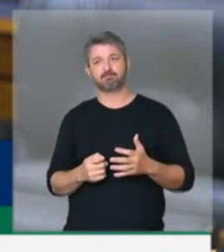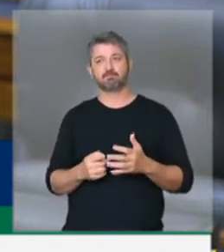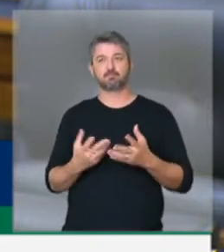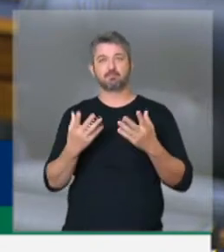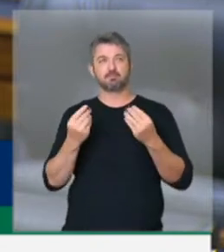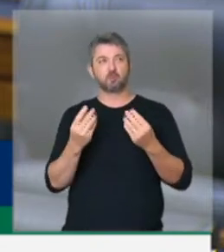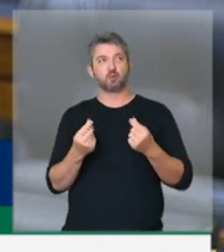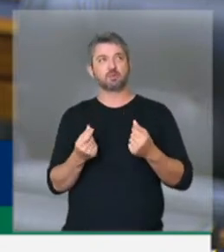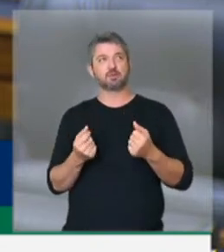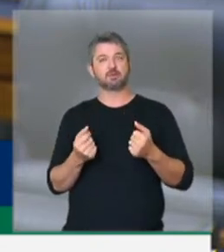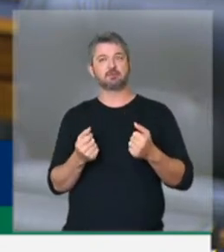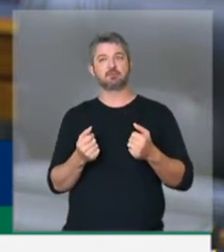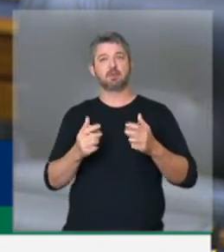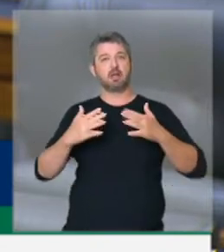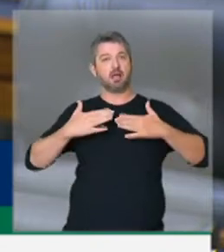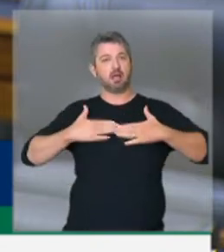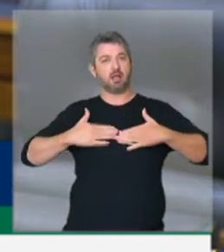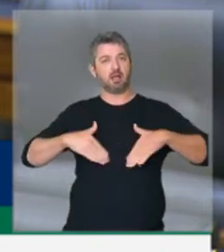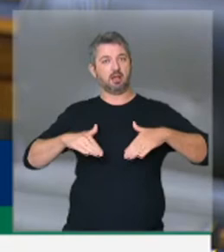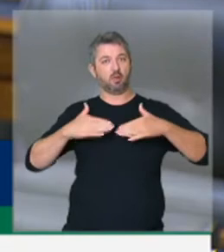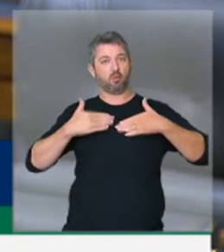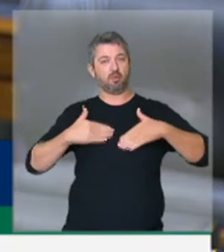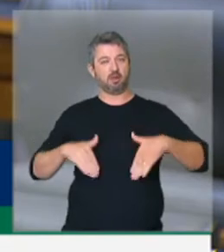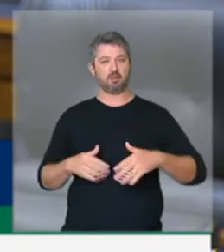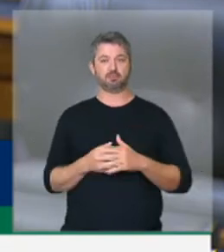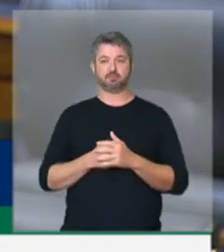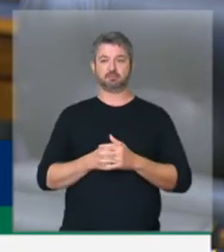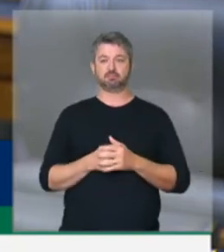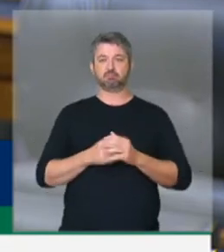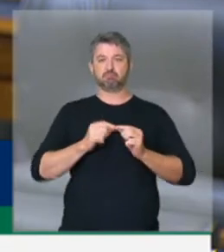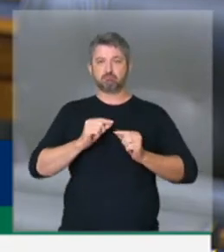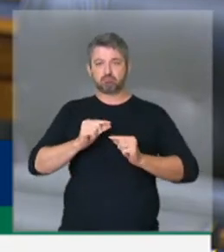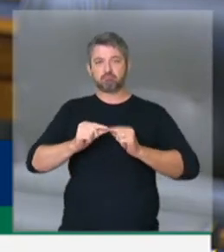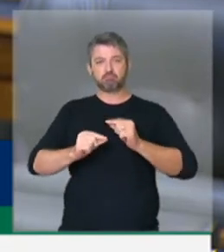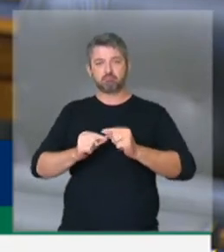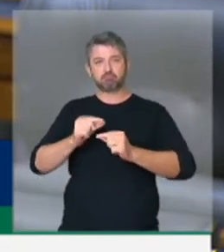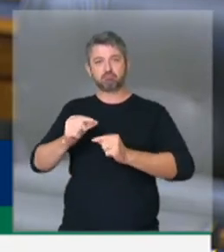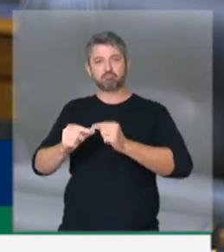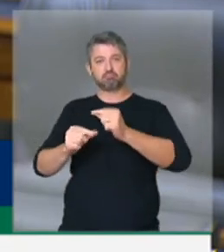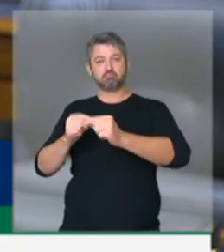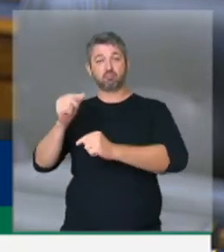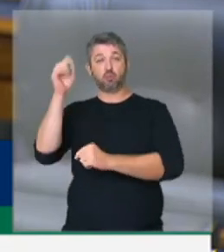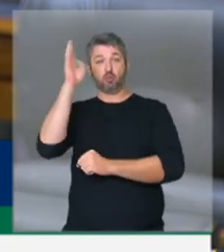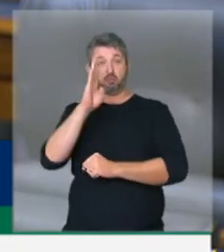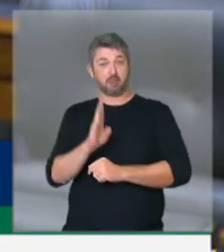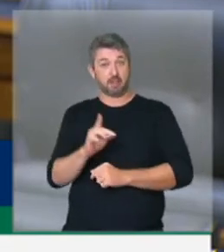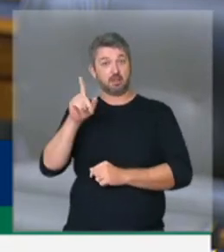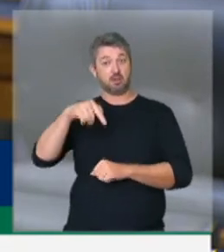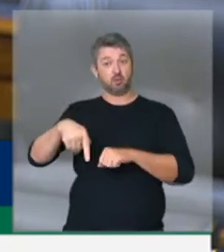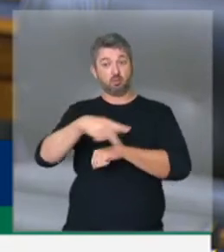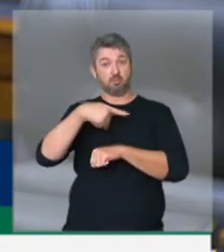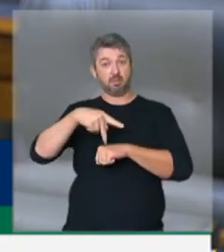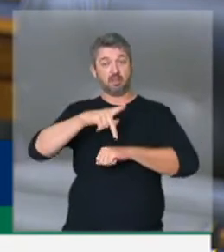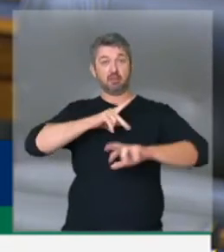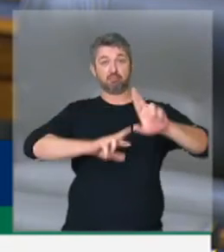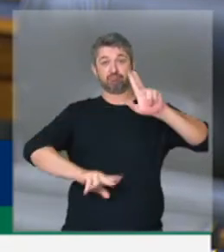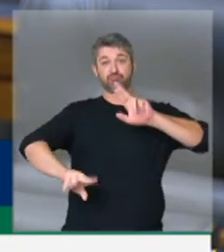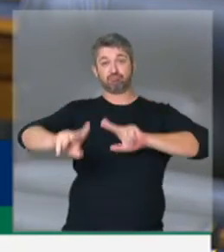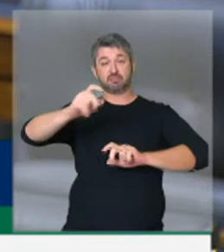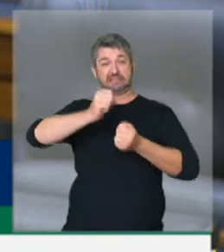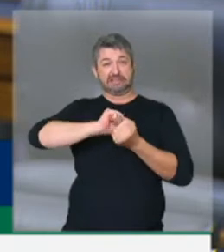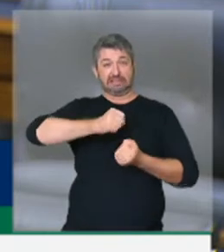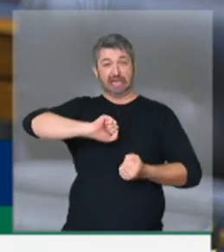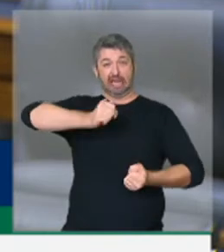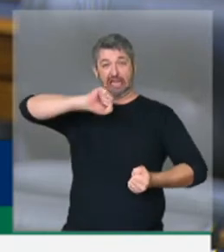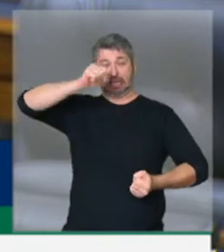com bastante calma, sendo gradual. O nosso país é um país plural, dimensões